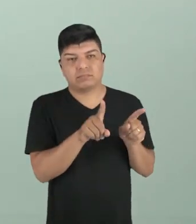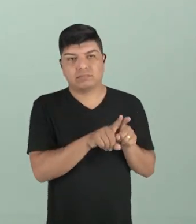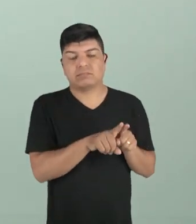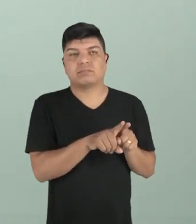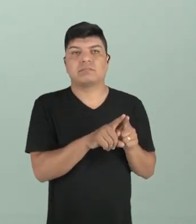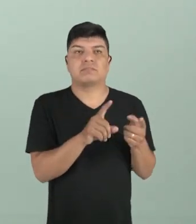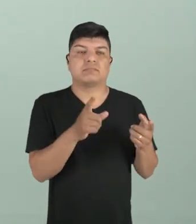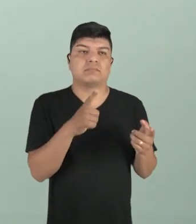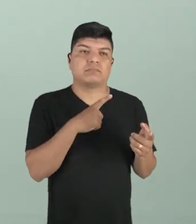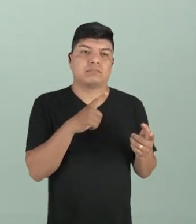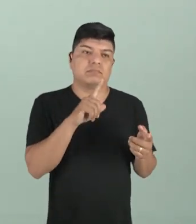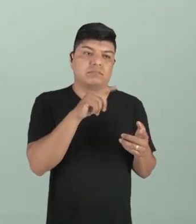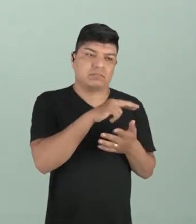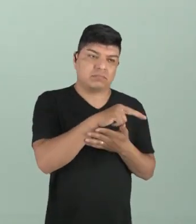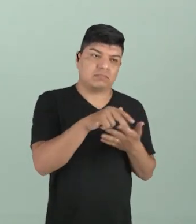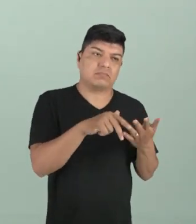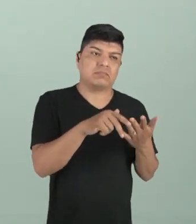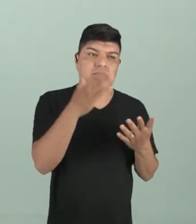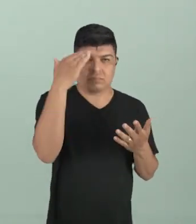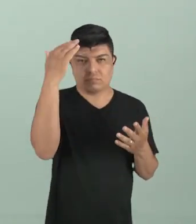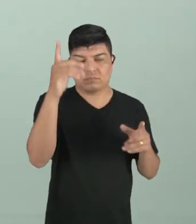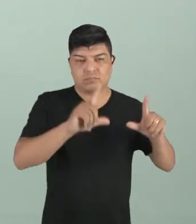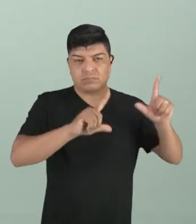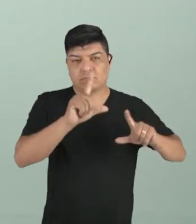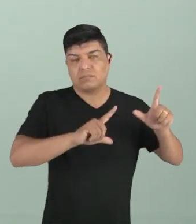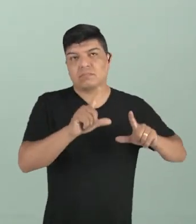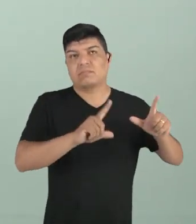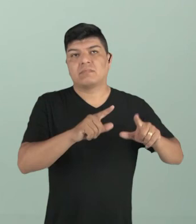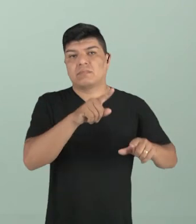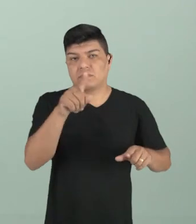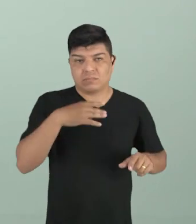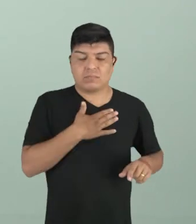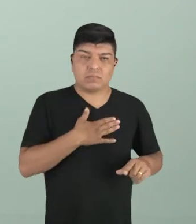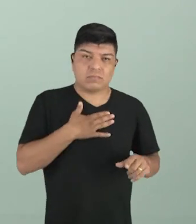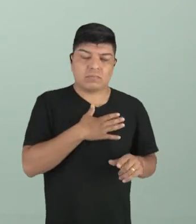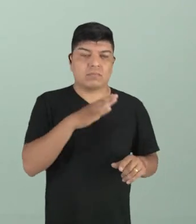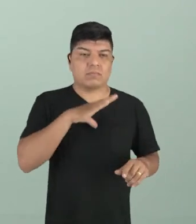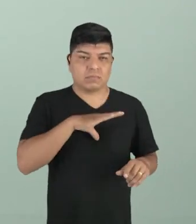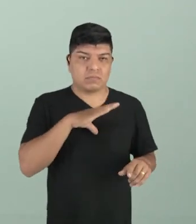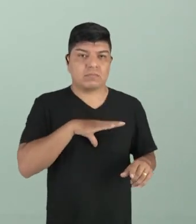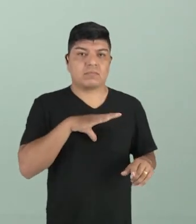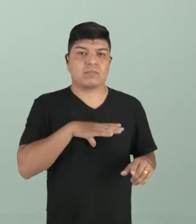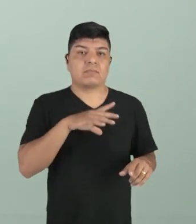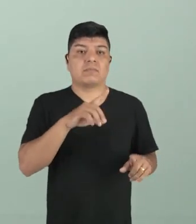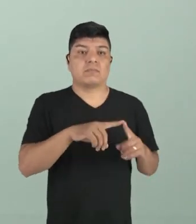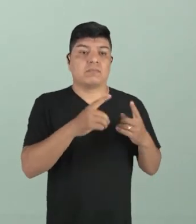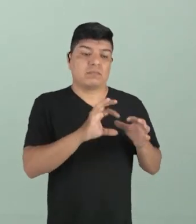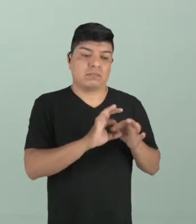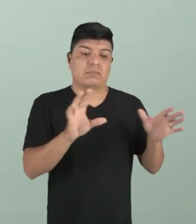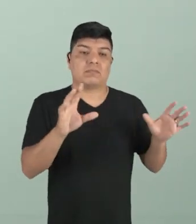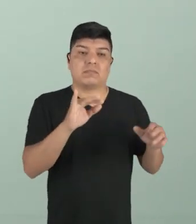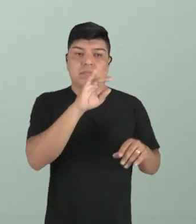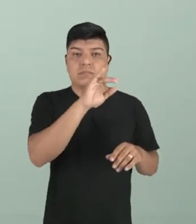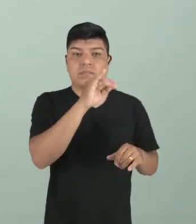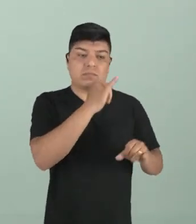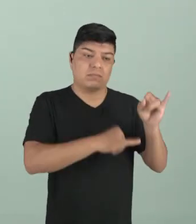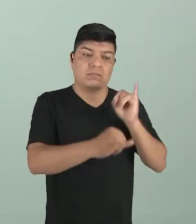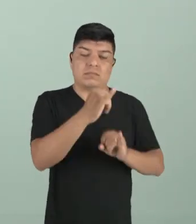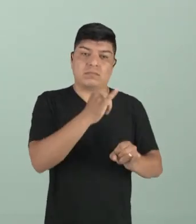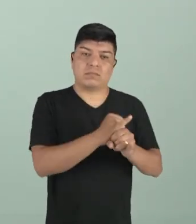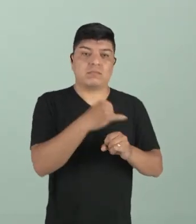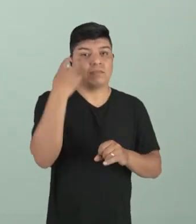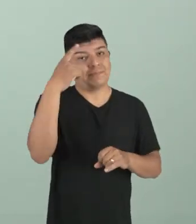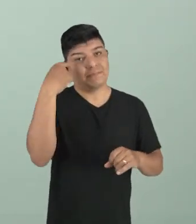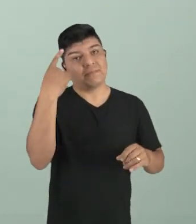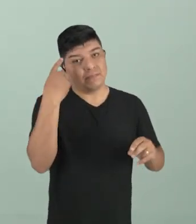do Chaves, Chapolin, e também de outras coisas que você gosta em português, que tem disponível na internet, tá? Na